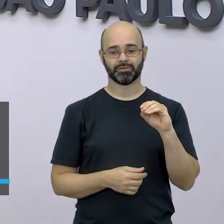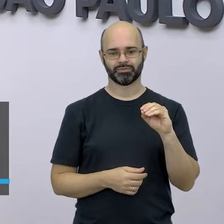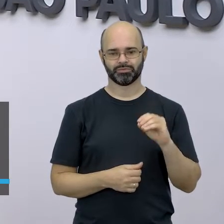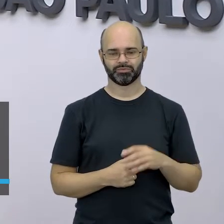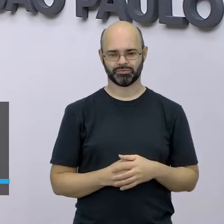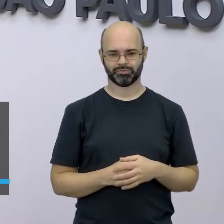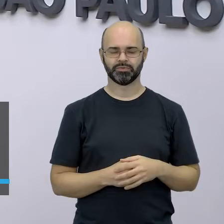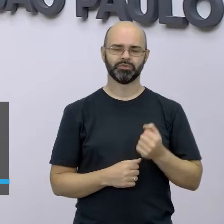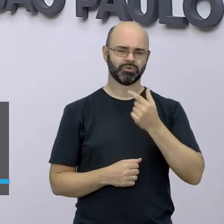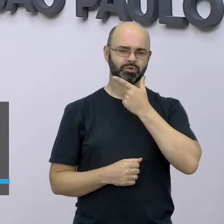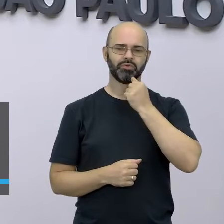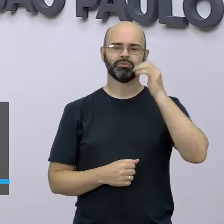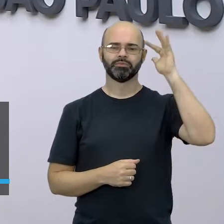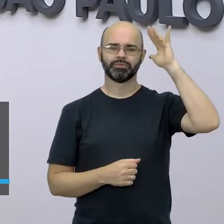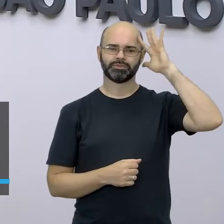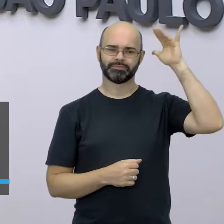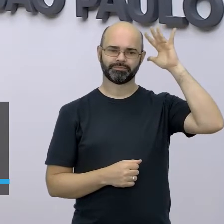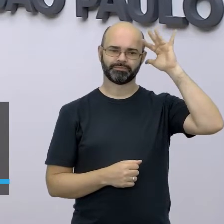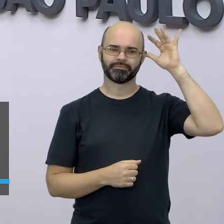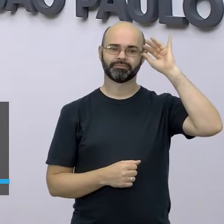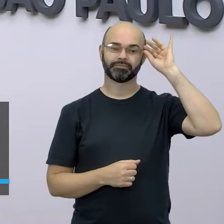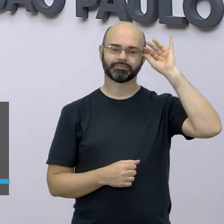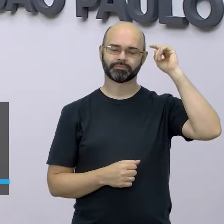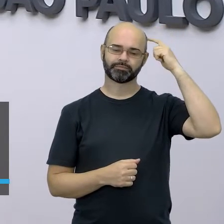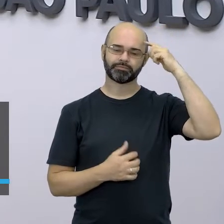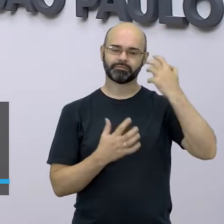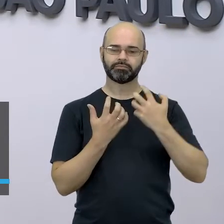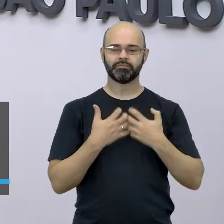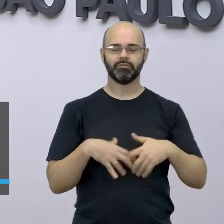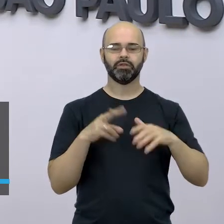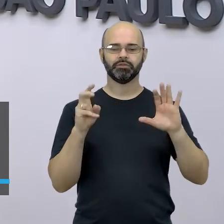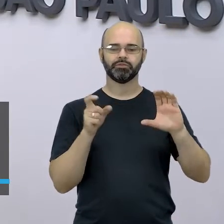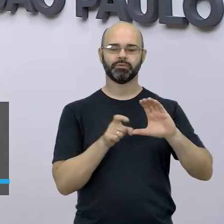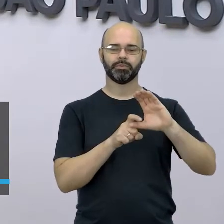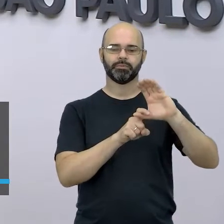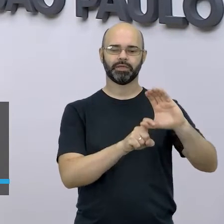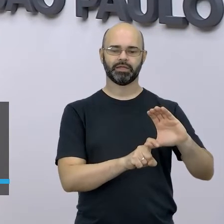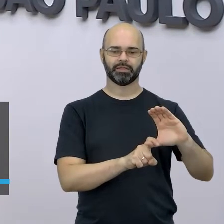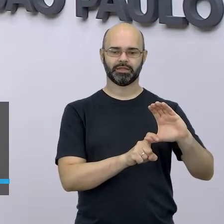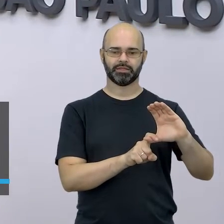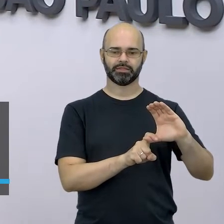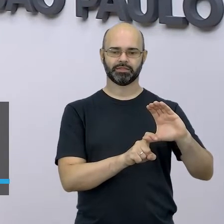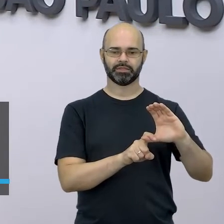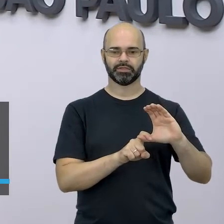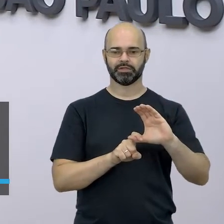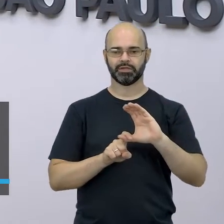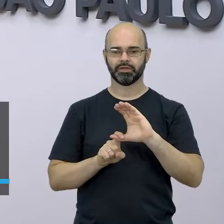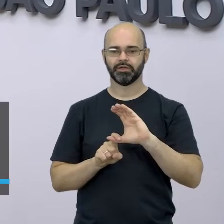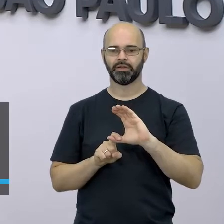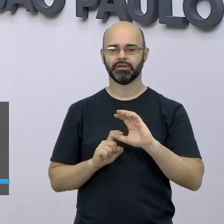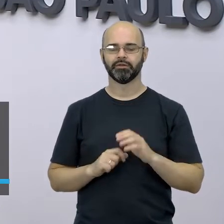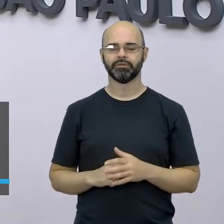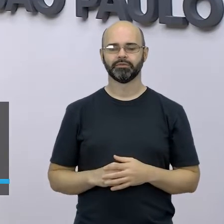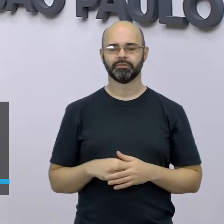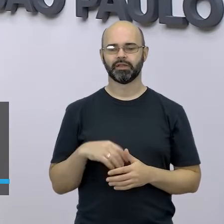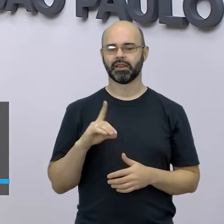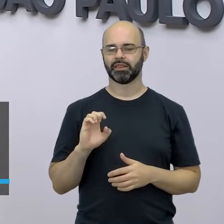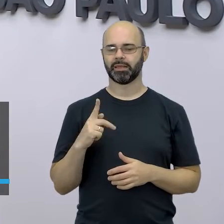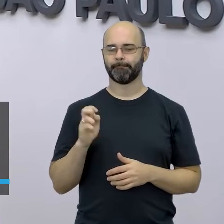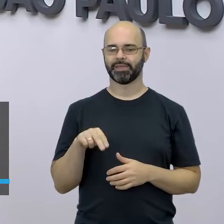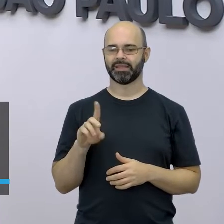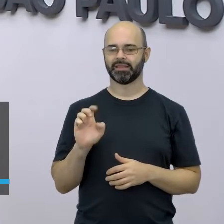um teórico que vai pensar outra questão, que é a da dependência. Ele dizia então que o fato do Brasil, por exemplo, ser um